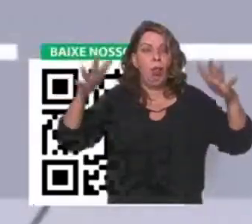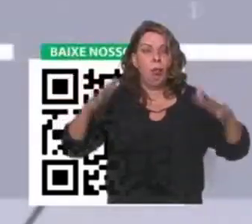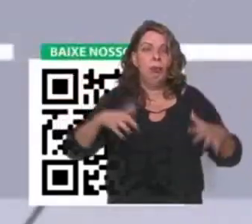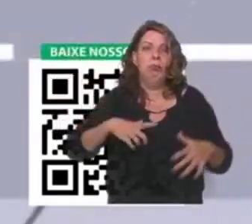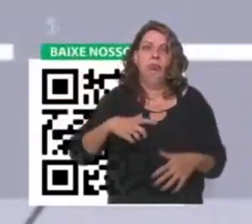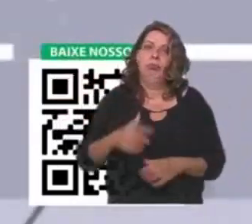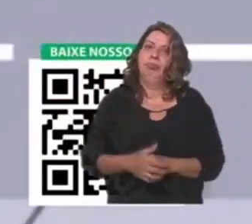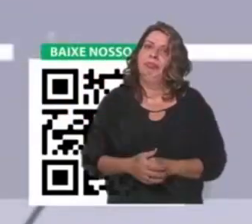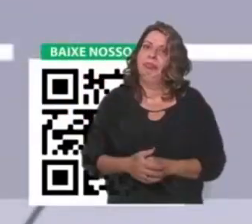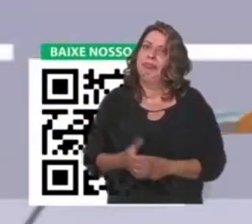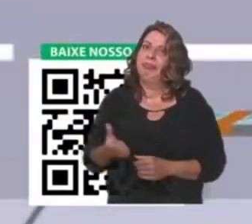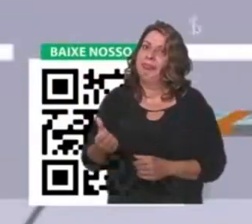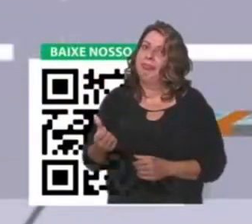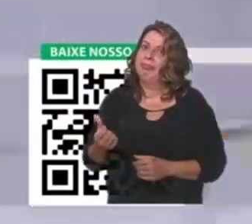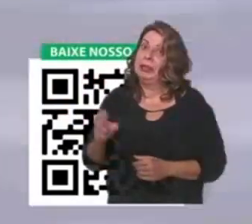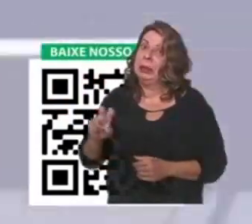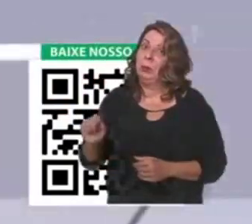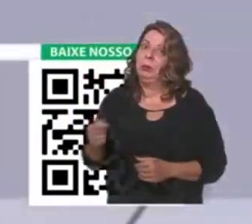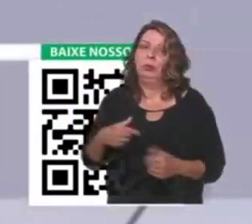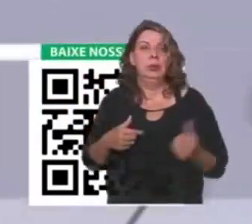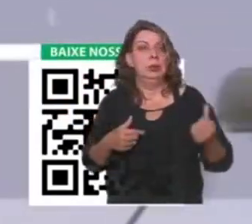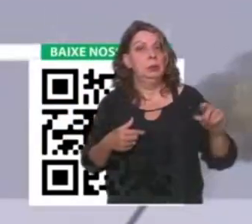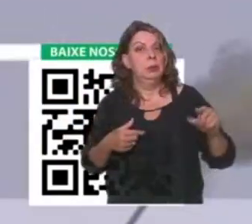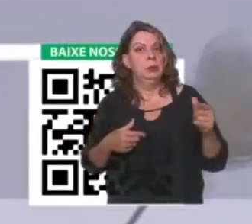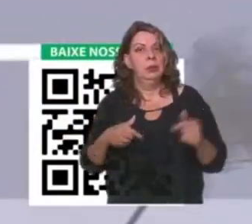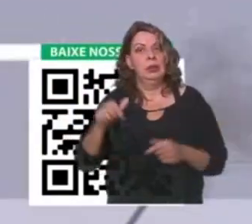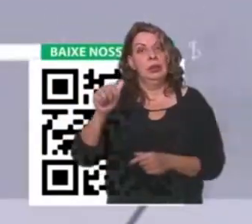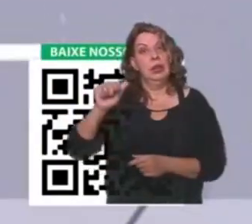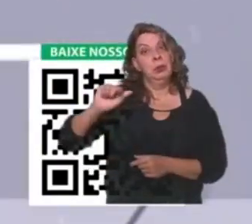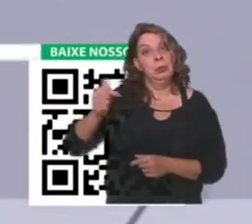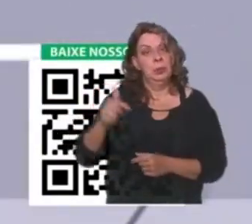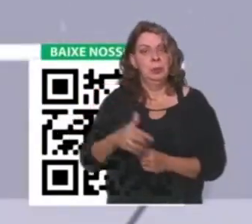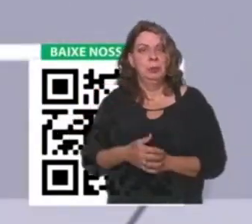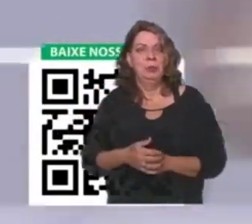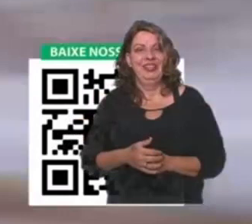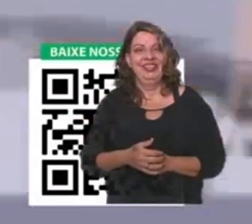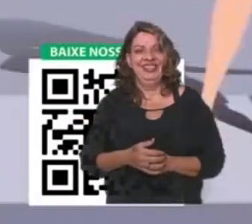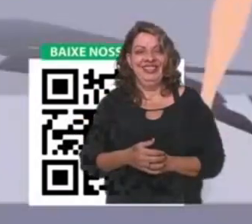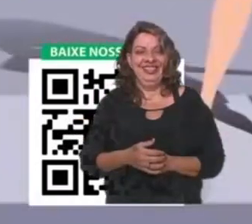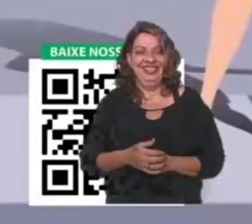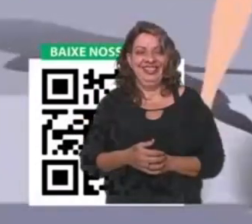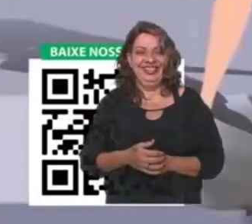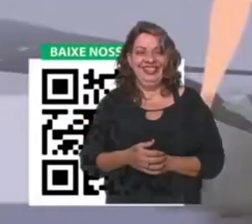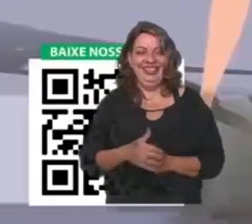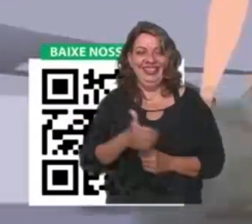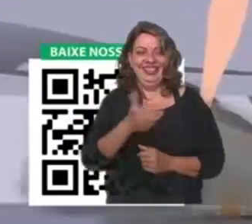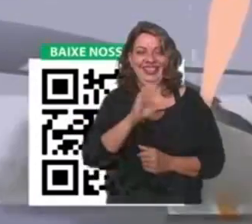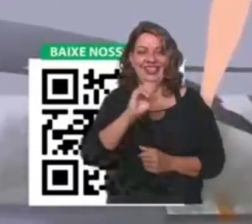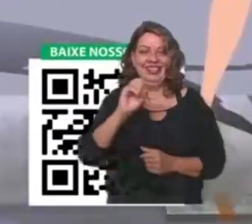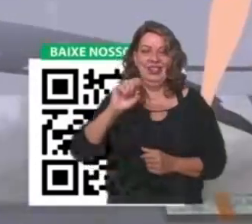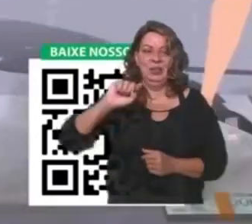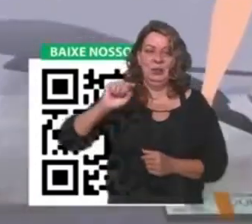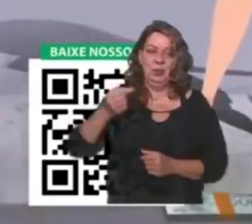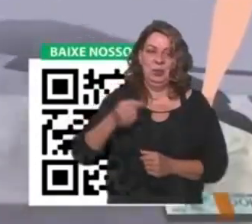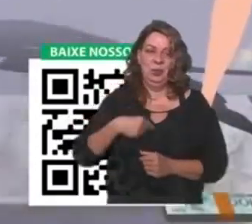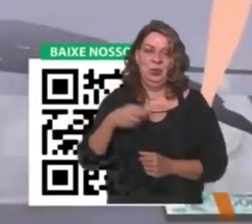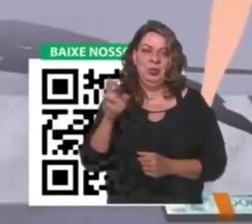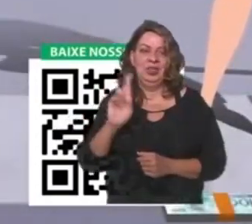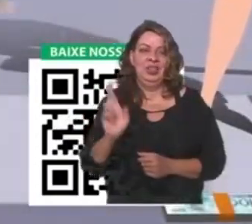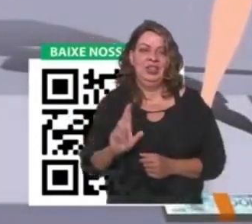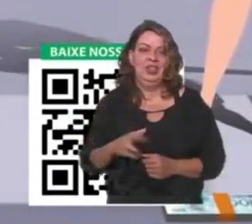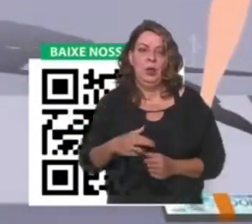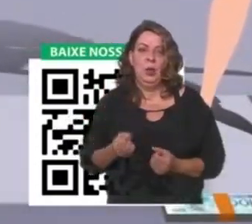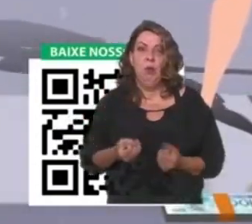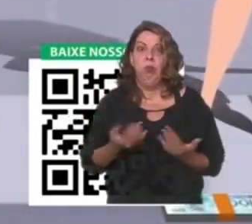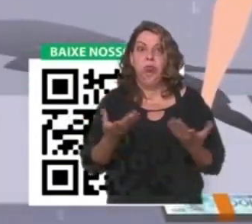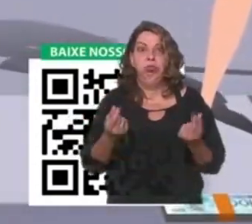primeiro prêmio. São 6 mil reais no segundo. 7 mil reais no terceiro. No quarto prêmio, serão 100 mil reais em dinheiro. Um